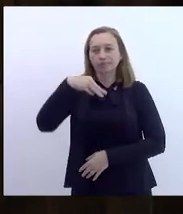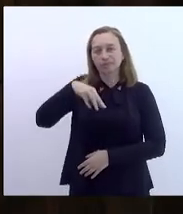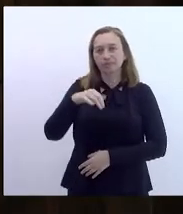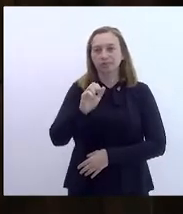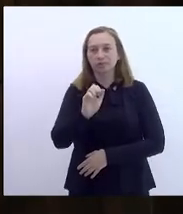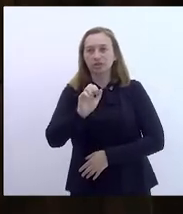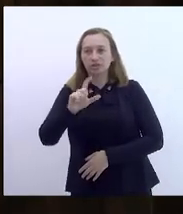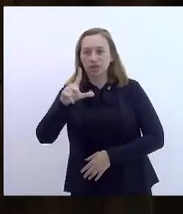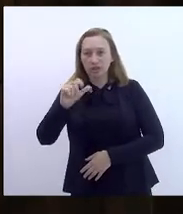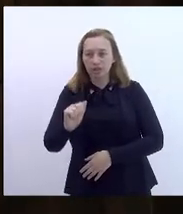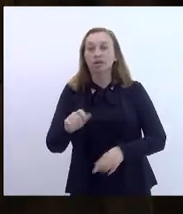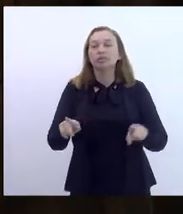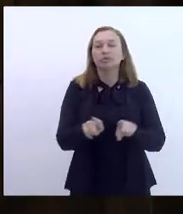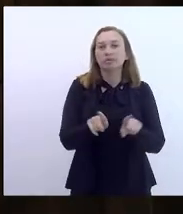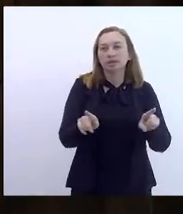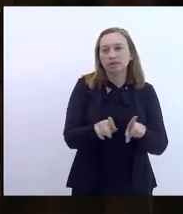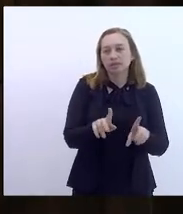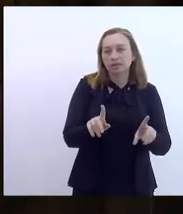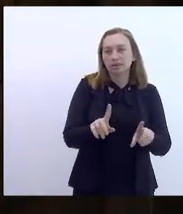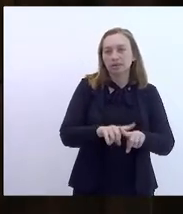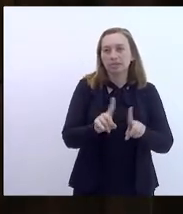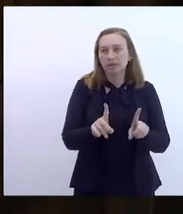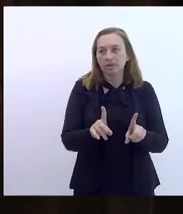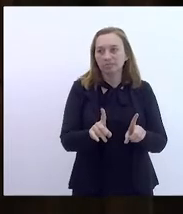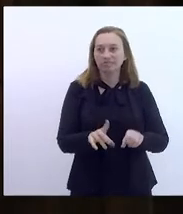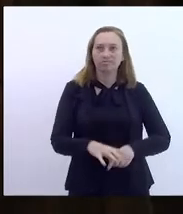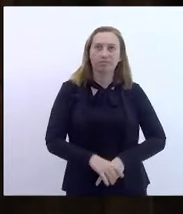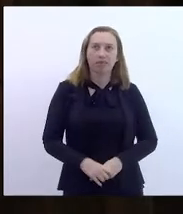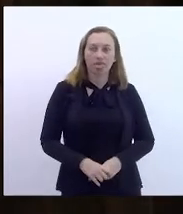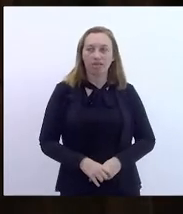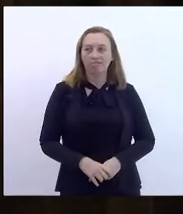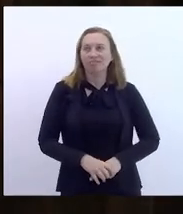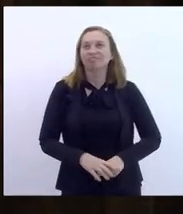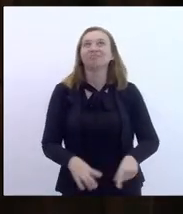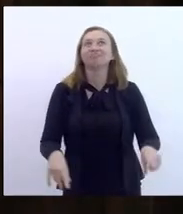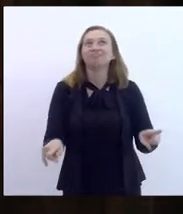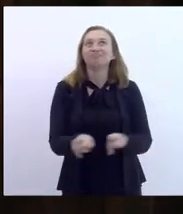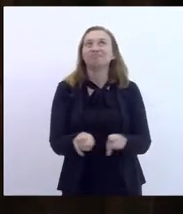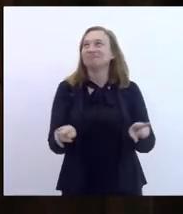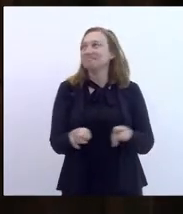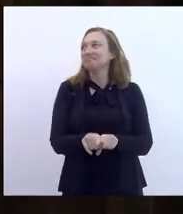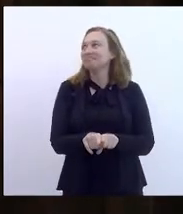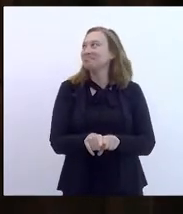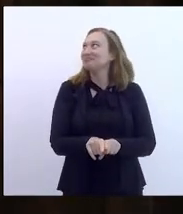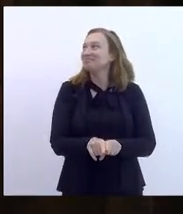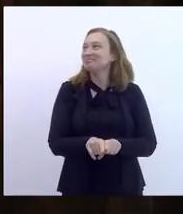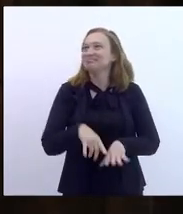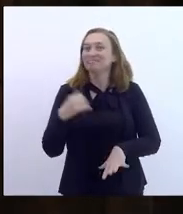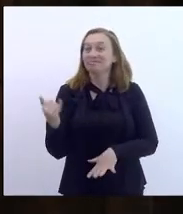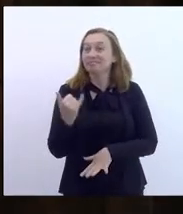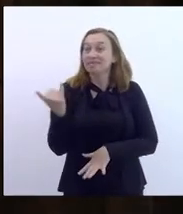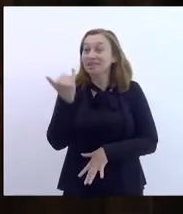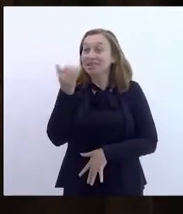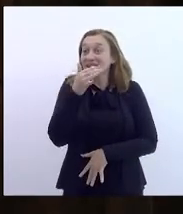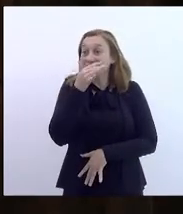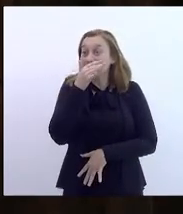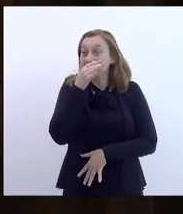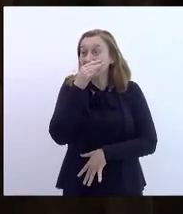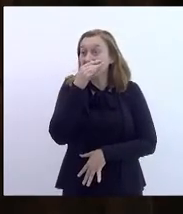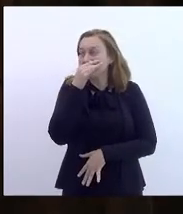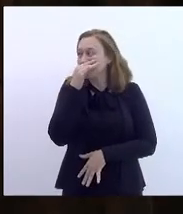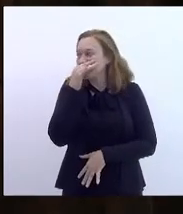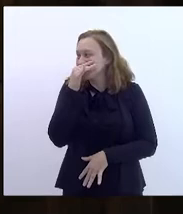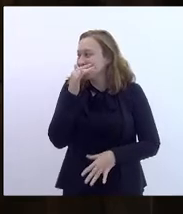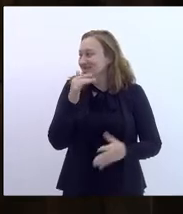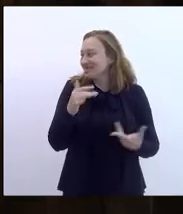mas também é participo de um coletivo bastante significativo importante que é o movimento popular de